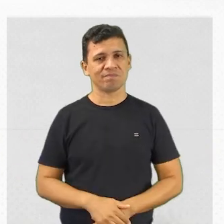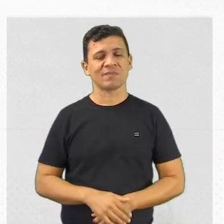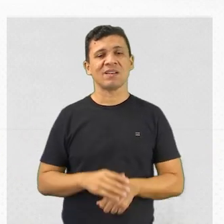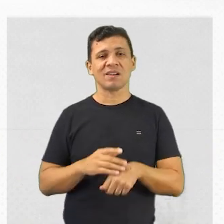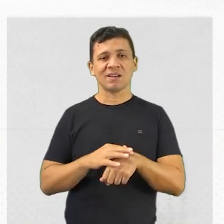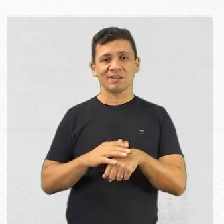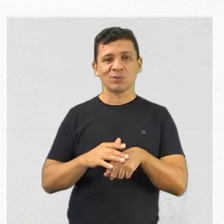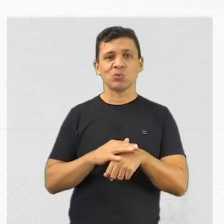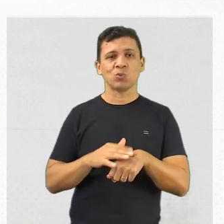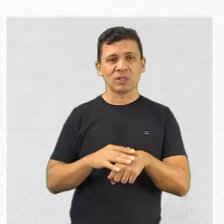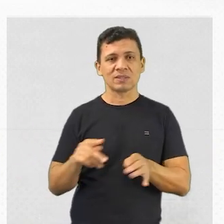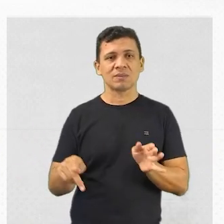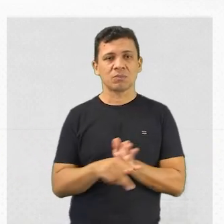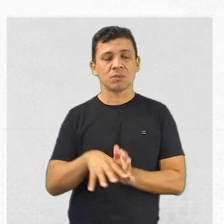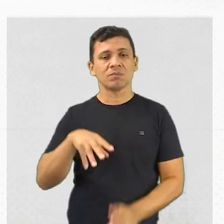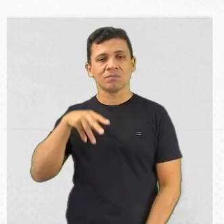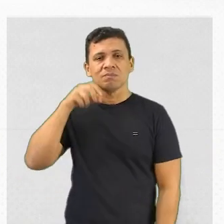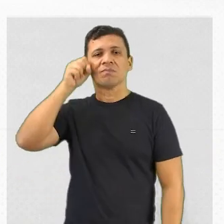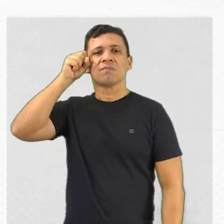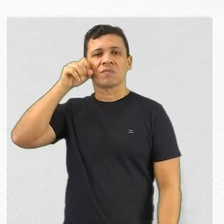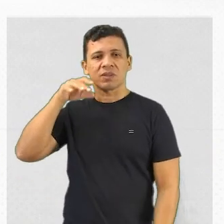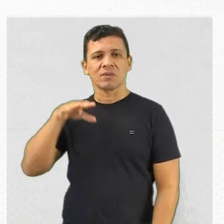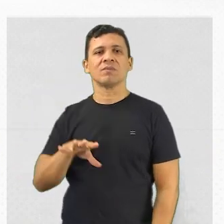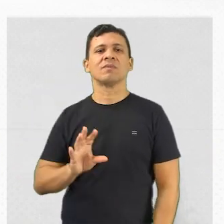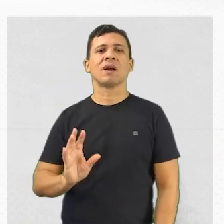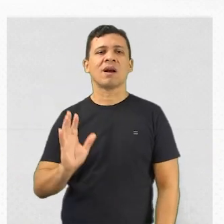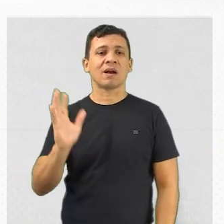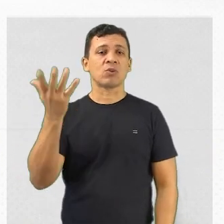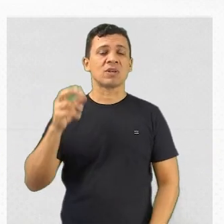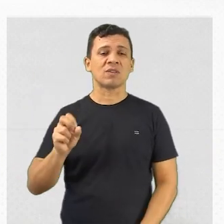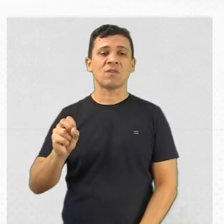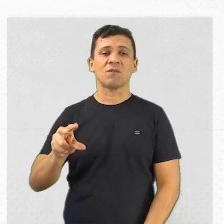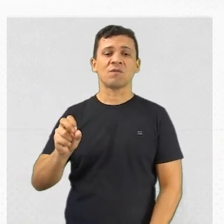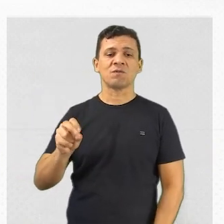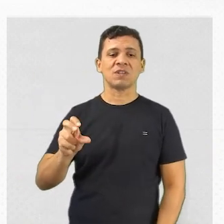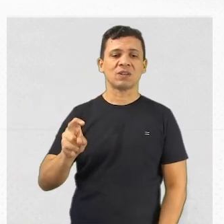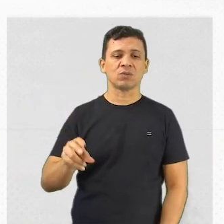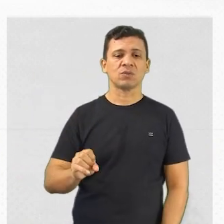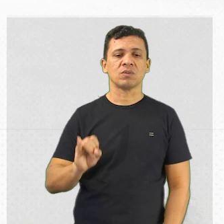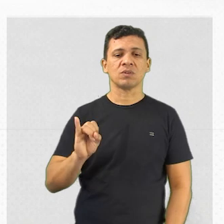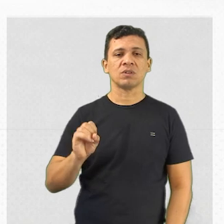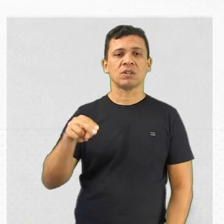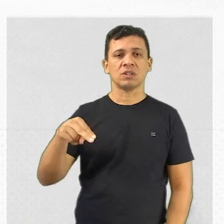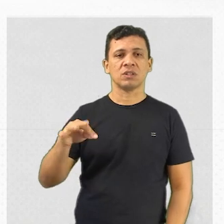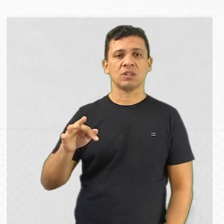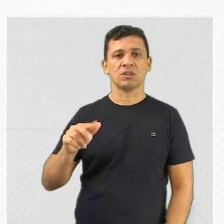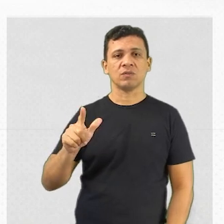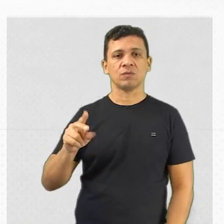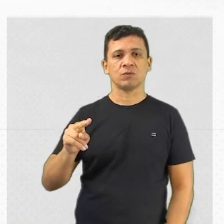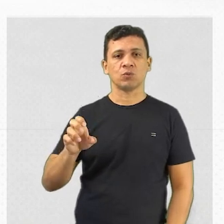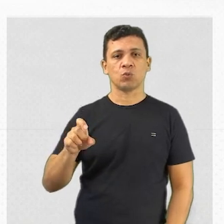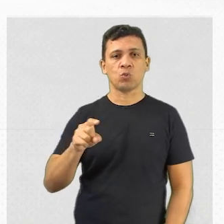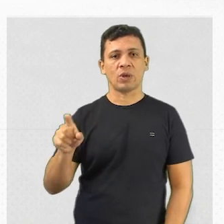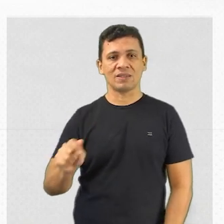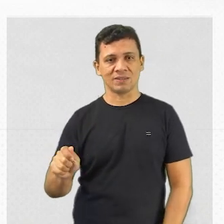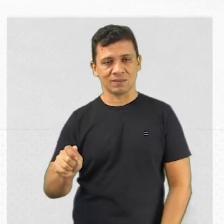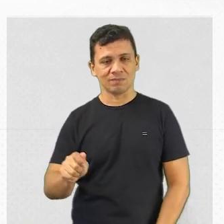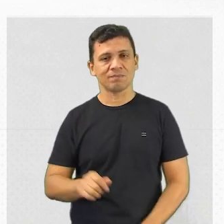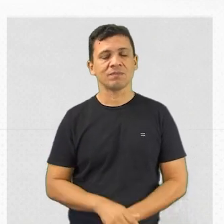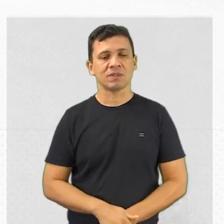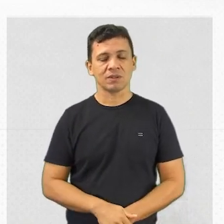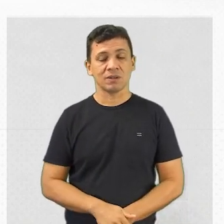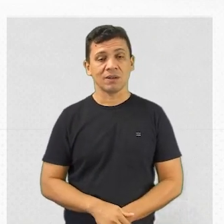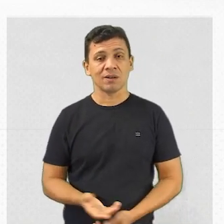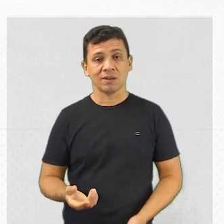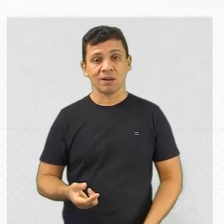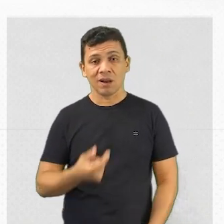doença que é respiratória aguda, causada pelo vírus da influenza, tá, pessoal? A gente sabe que a